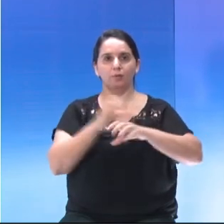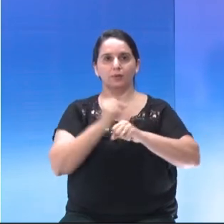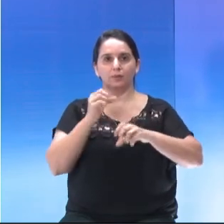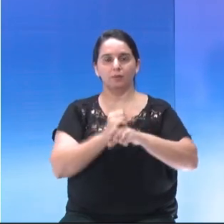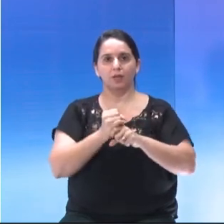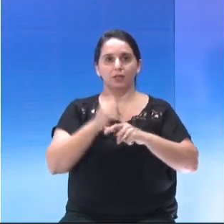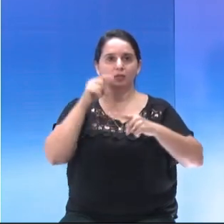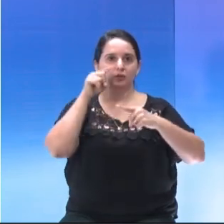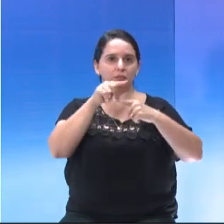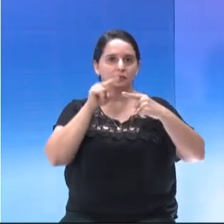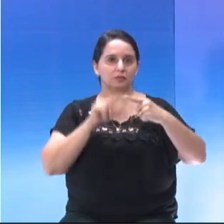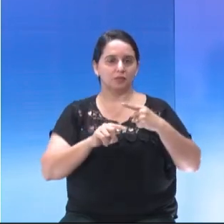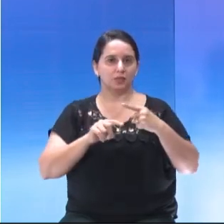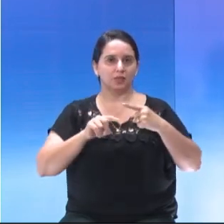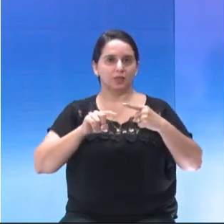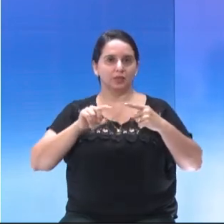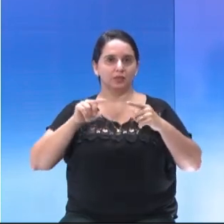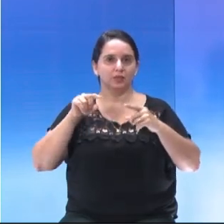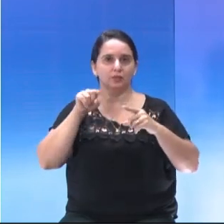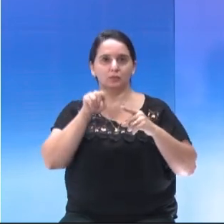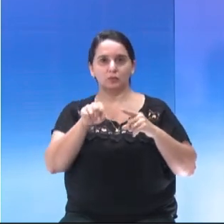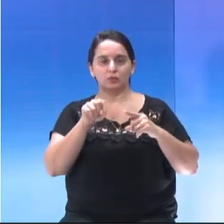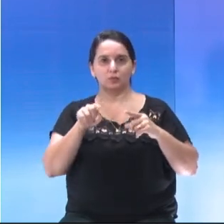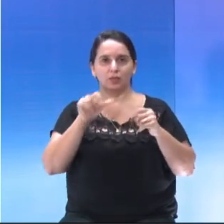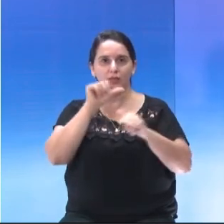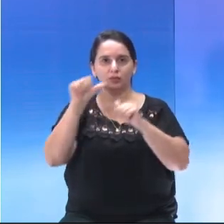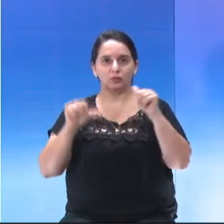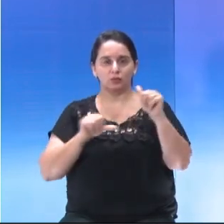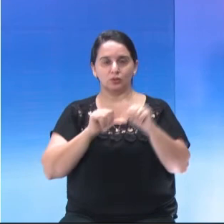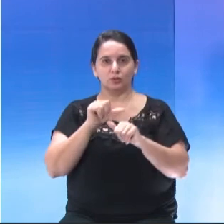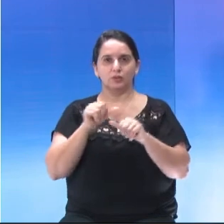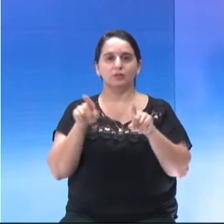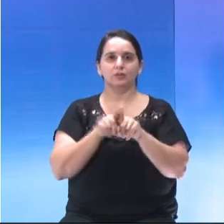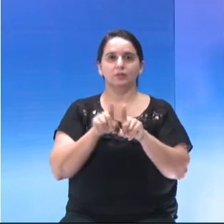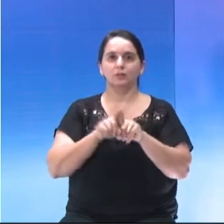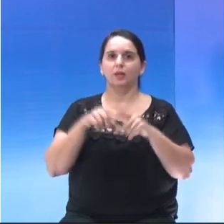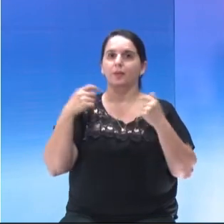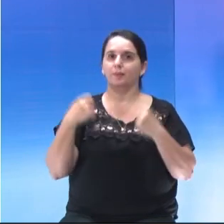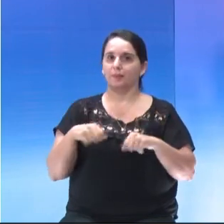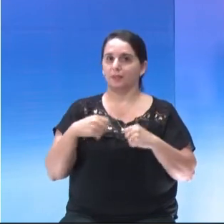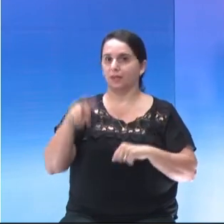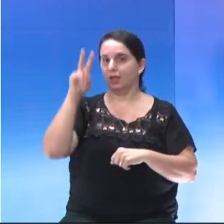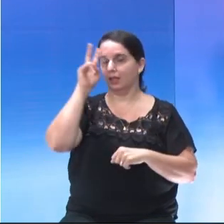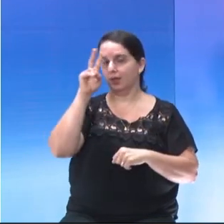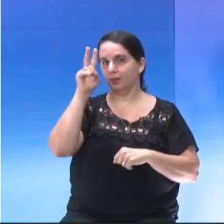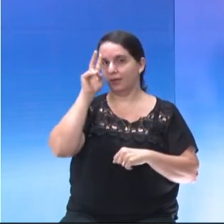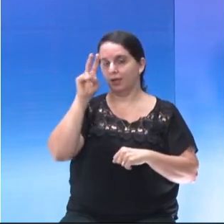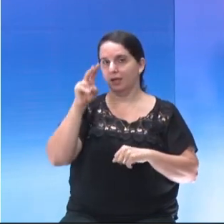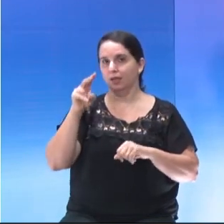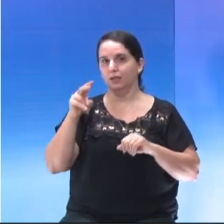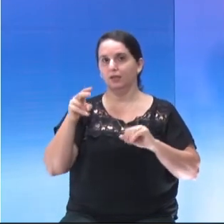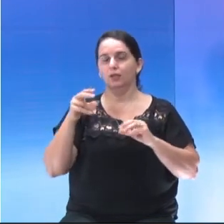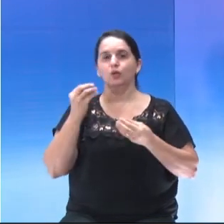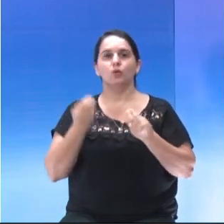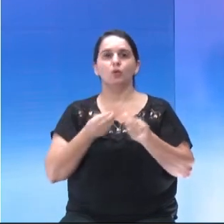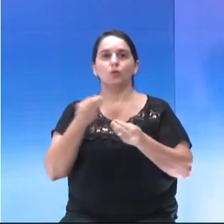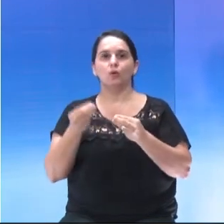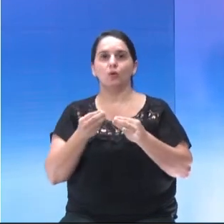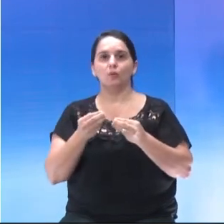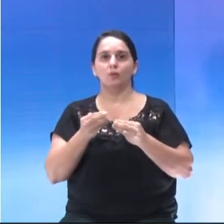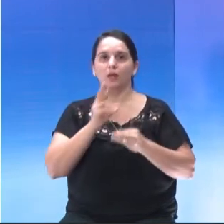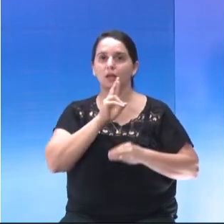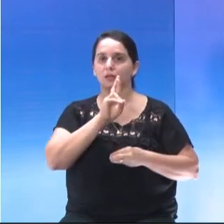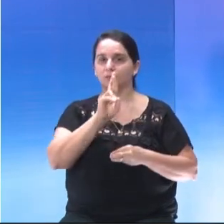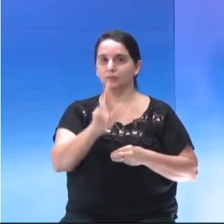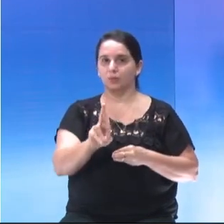podendo multiplicar, dividir e até inverter os membros da equação. Você tem sempre que ressaltar, deixar fixo na